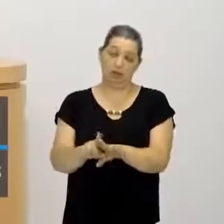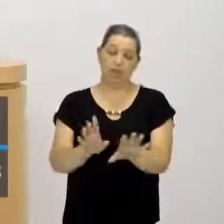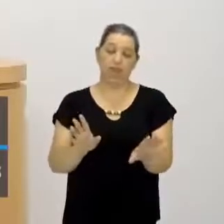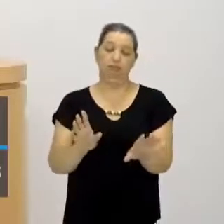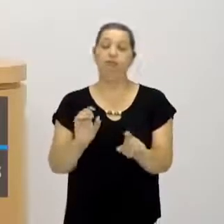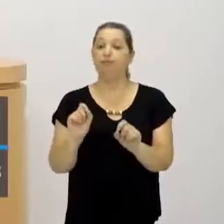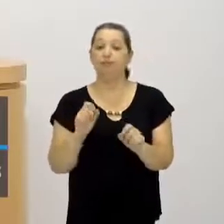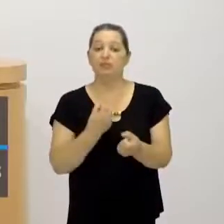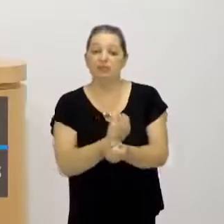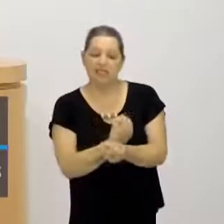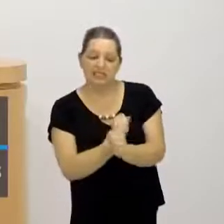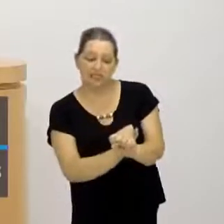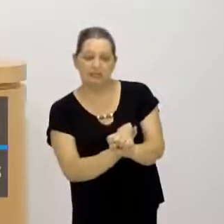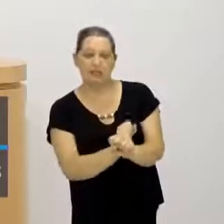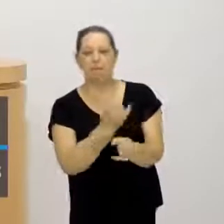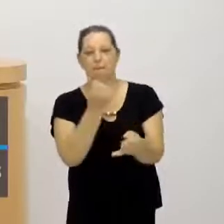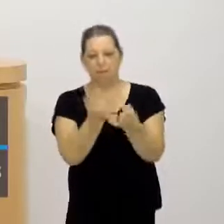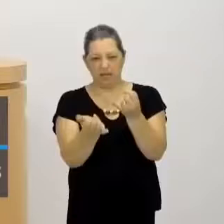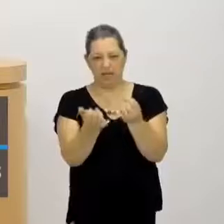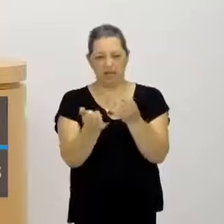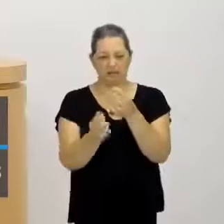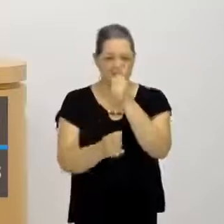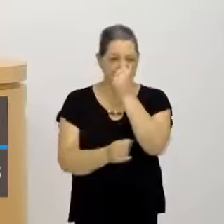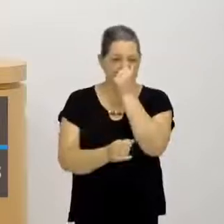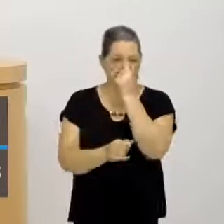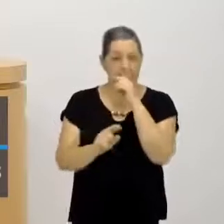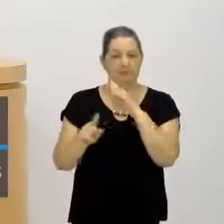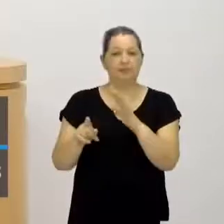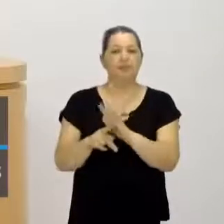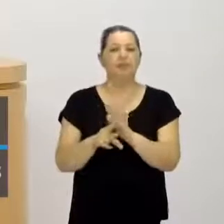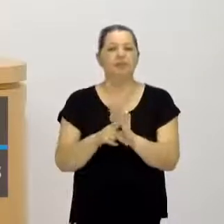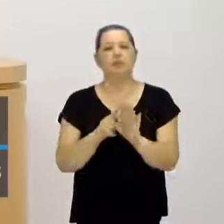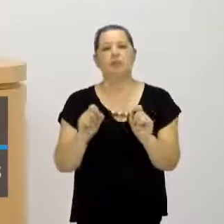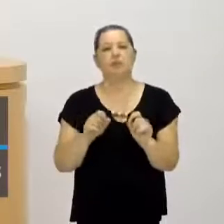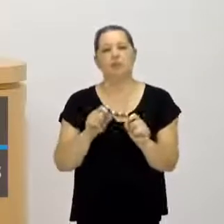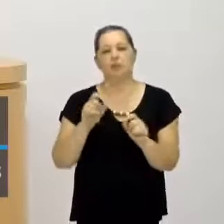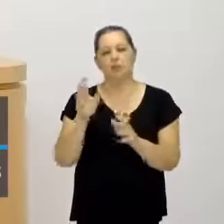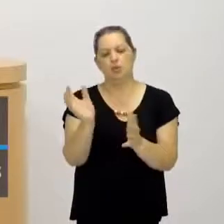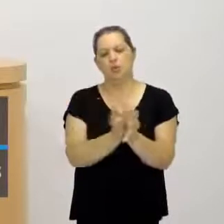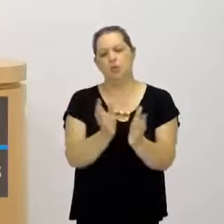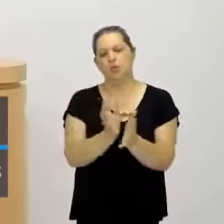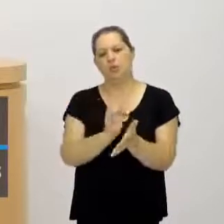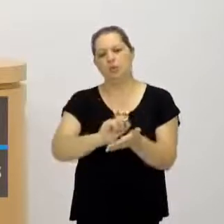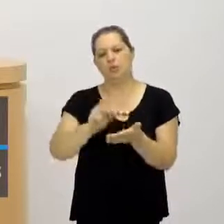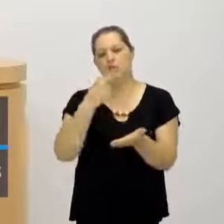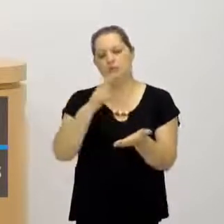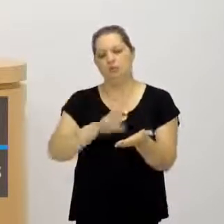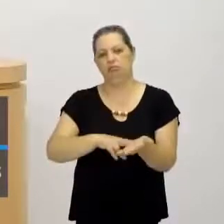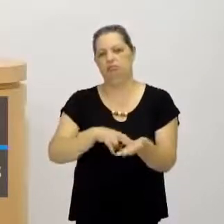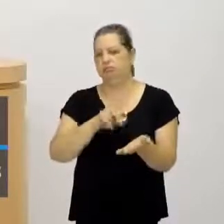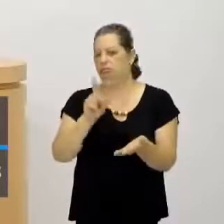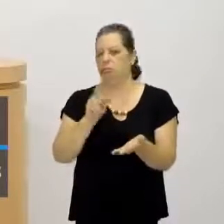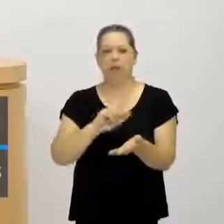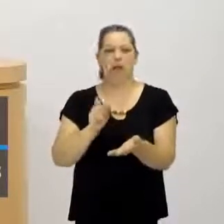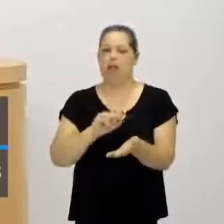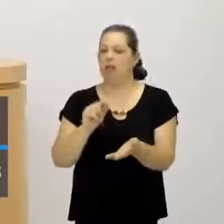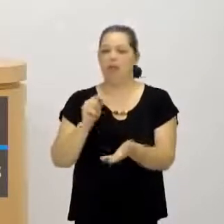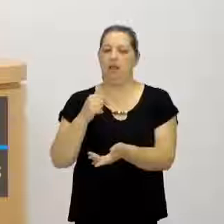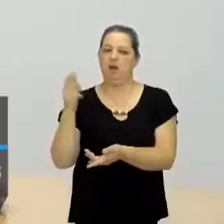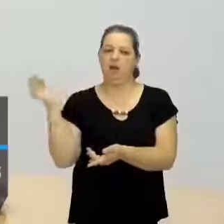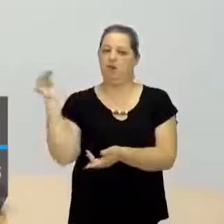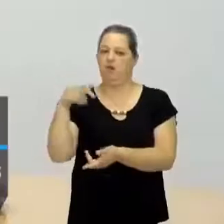tornando um escravo. Praticamente um escravo. E aí começou a ter muita carta da galera escrevendo para a Europa e falar: cilada, cilada, não venham para